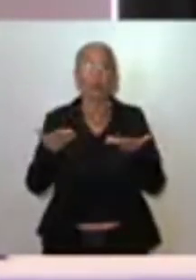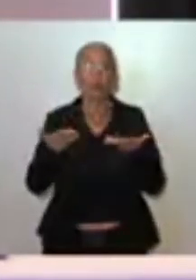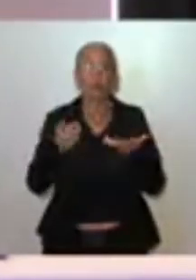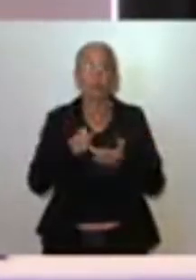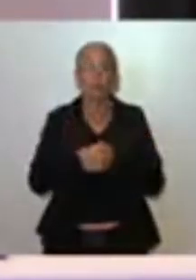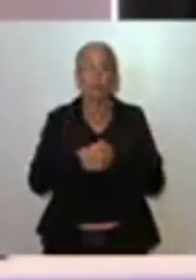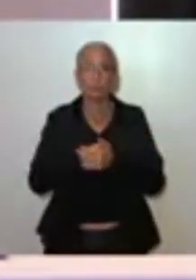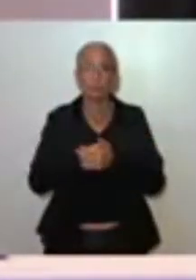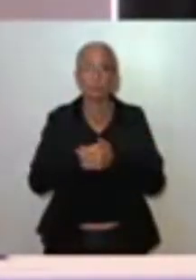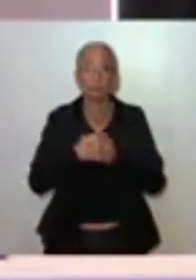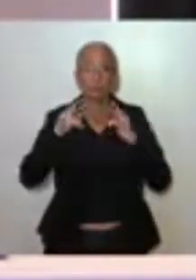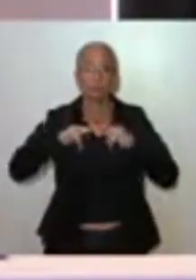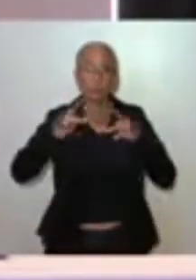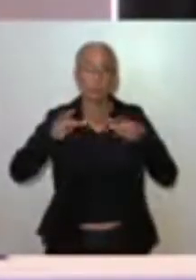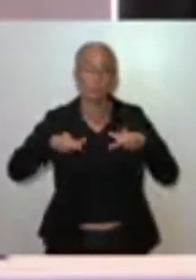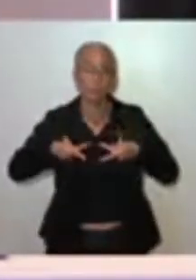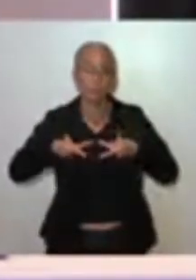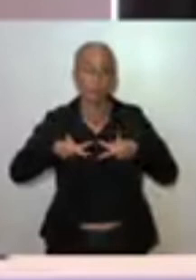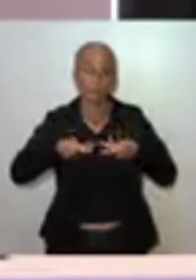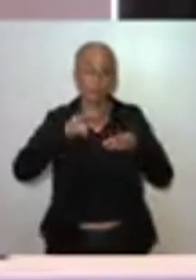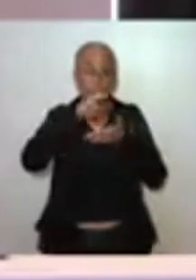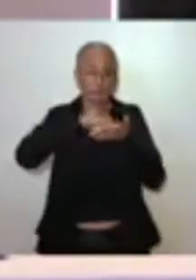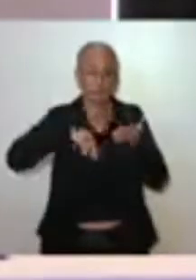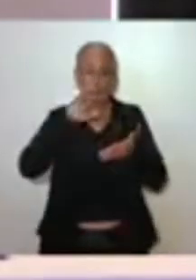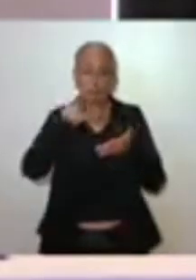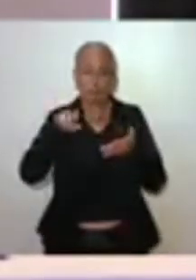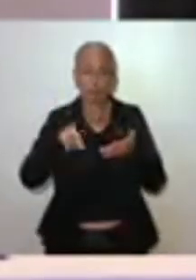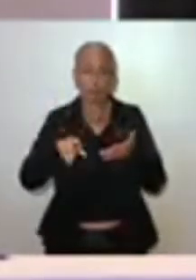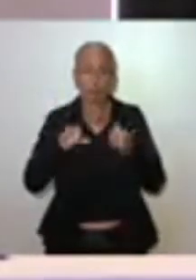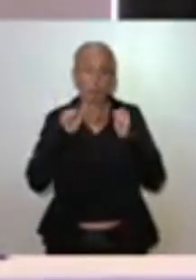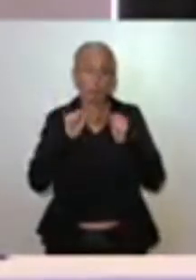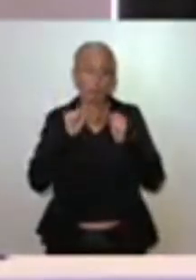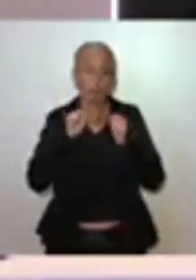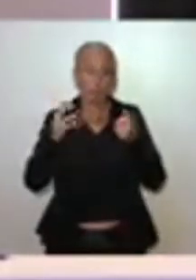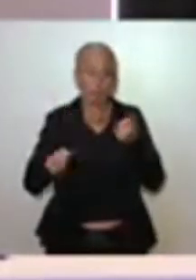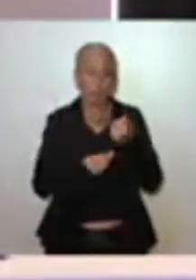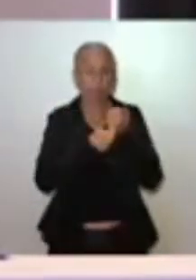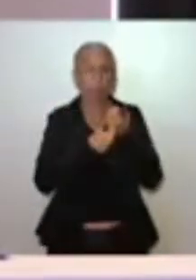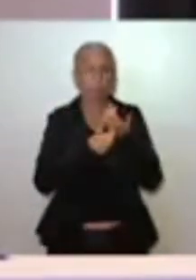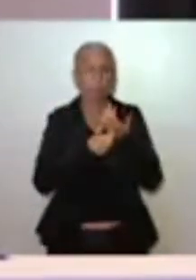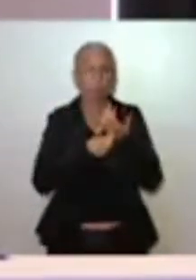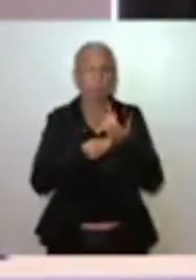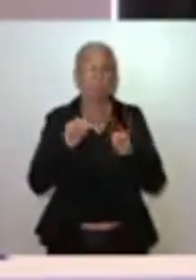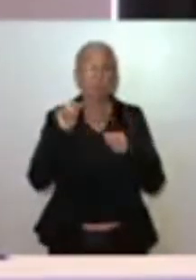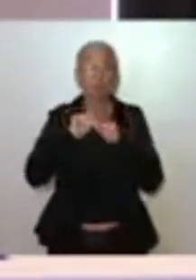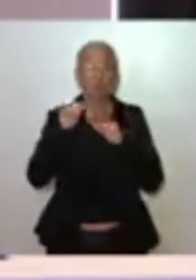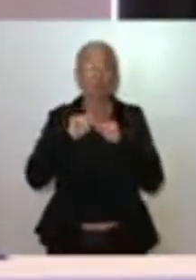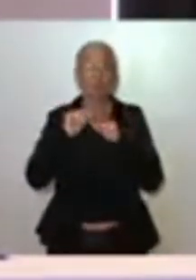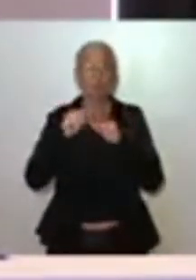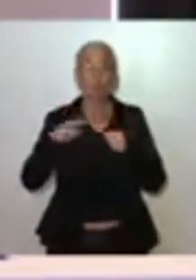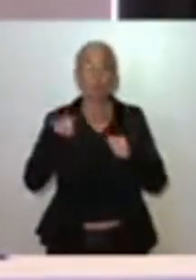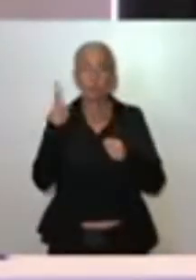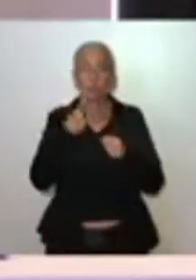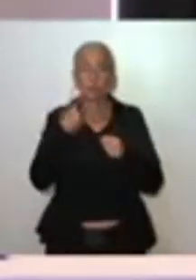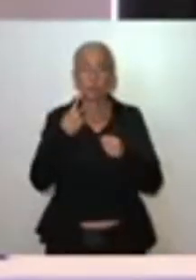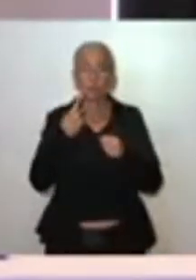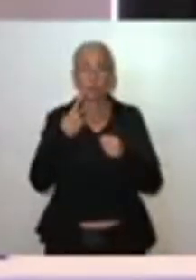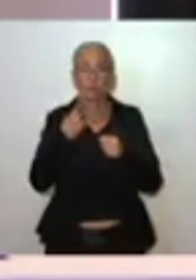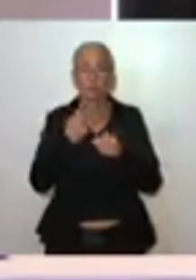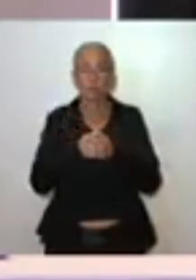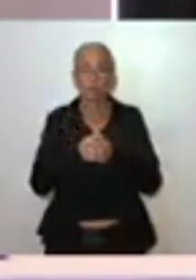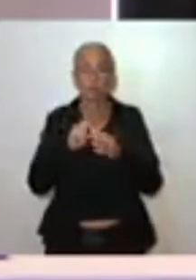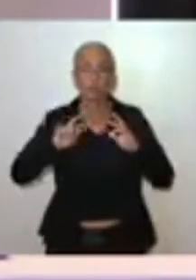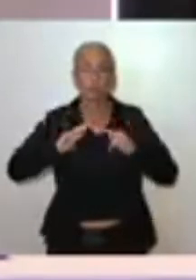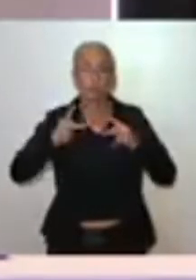no programa que roda urna aí você pode botar alguma coisa na chateada o que que nós fazemos com esse programa